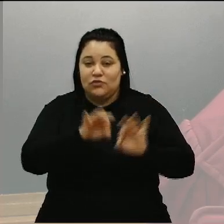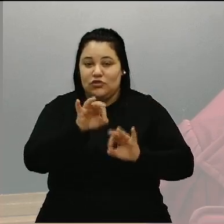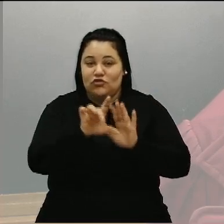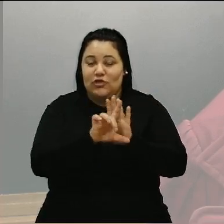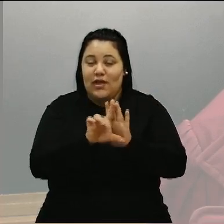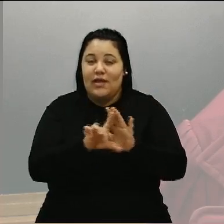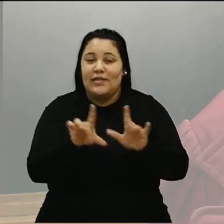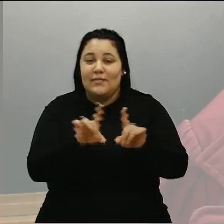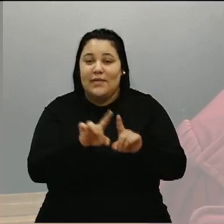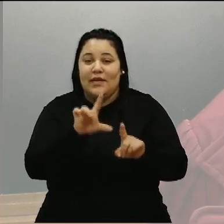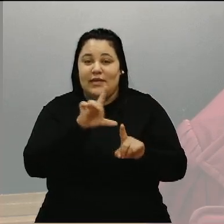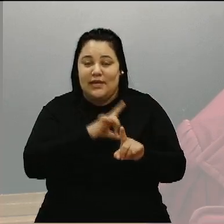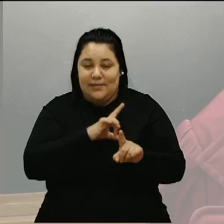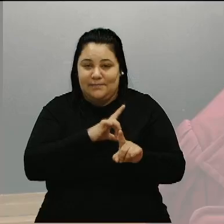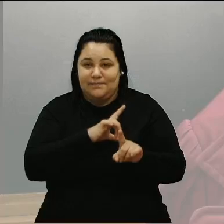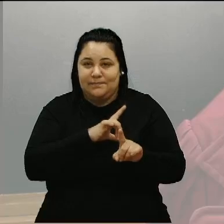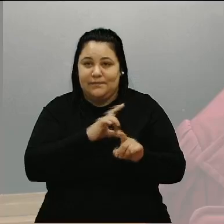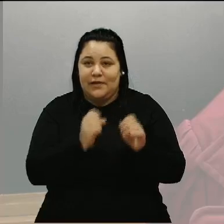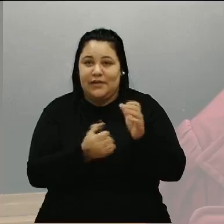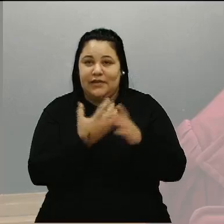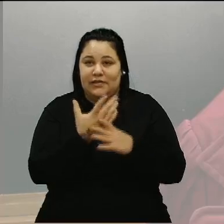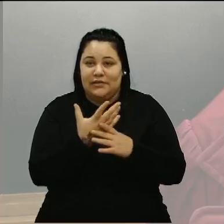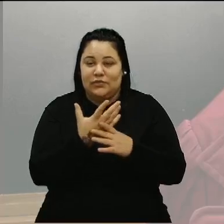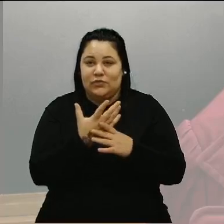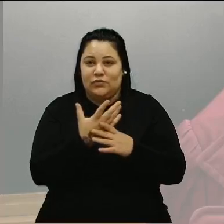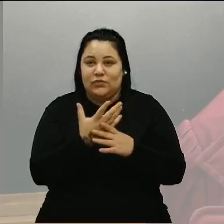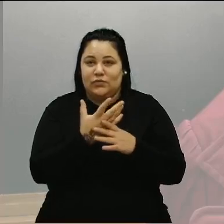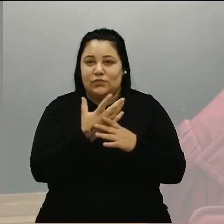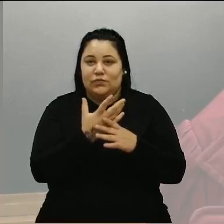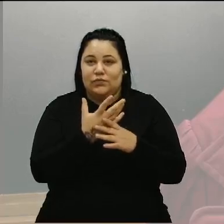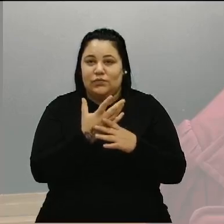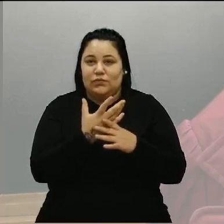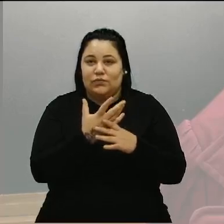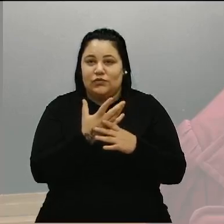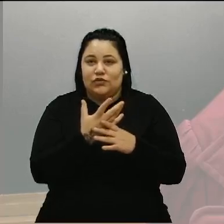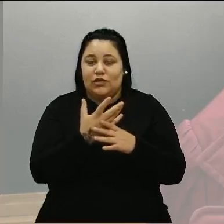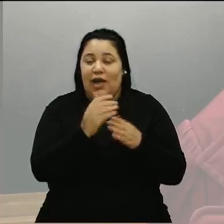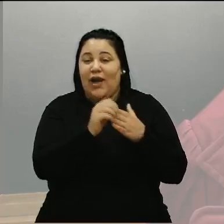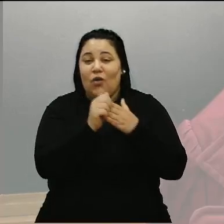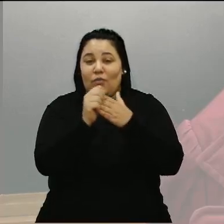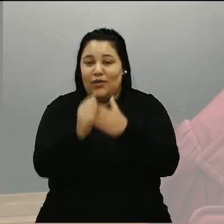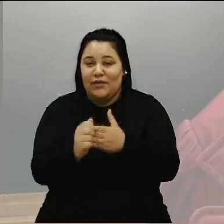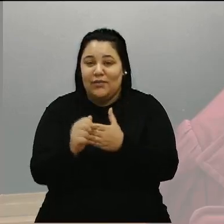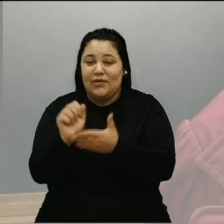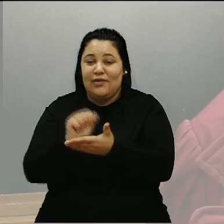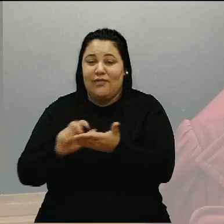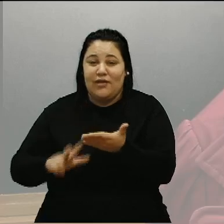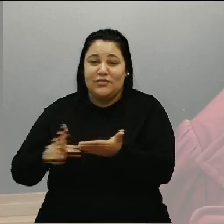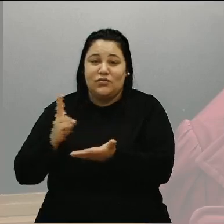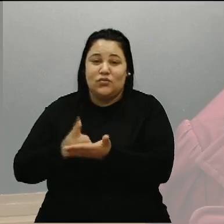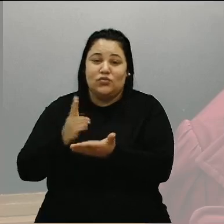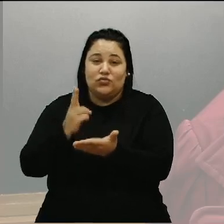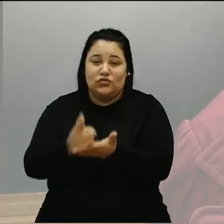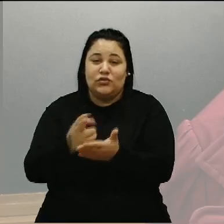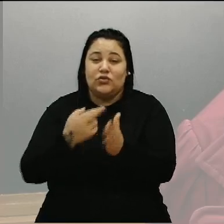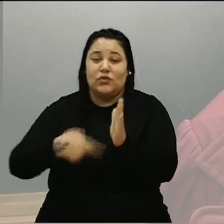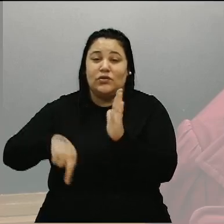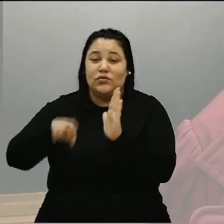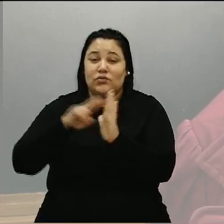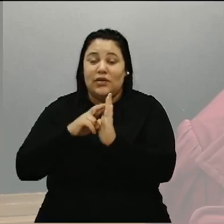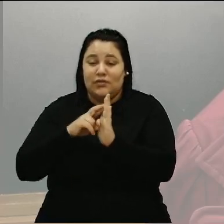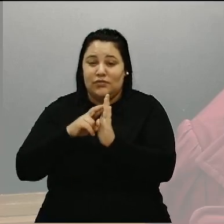também contempla a criação de mecanismos de monitoramento e avaliação contínua de resultados,